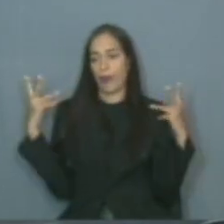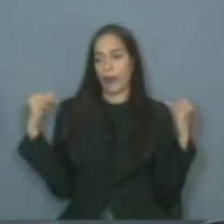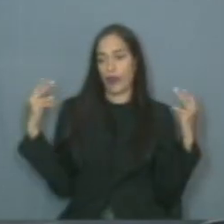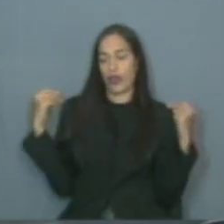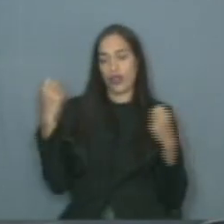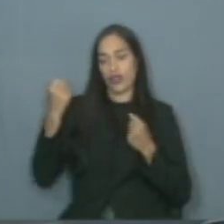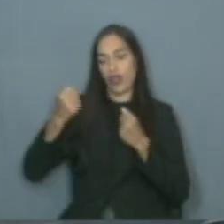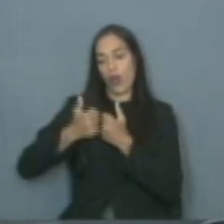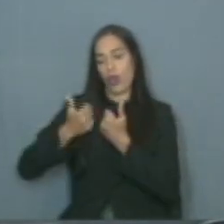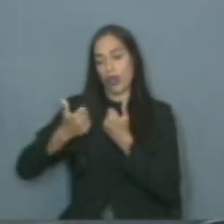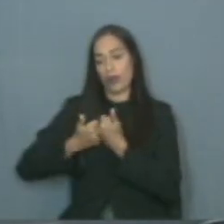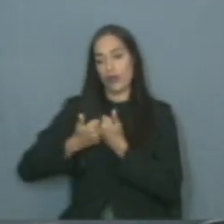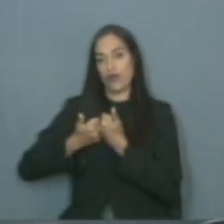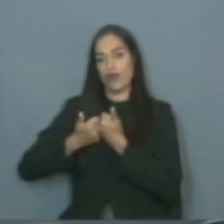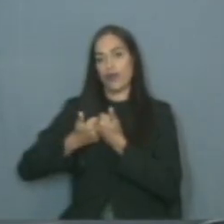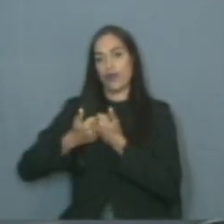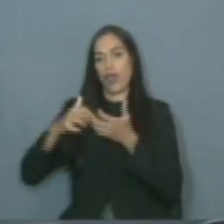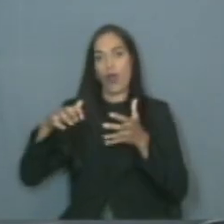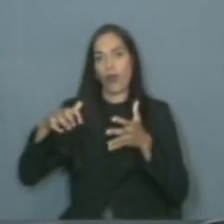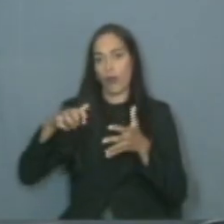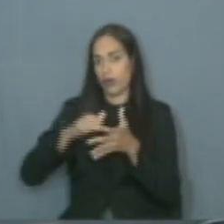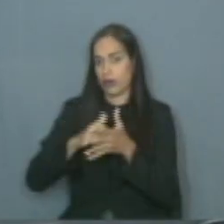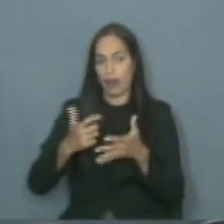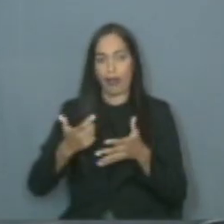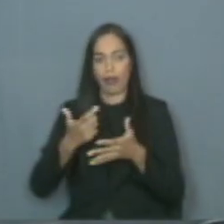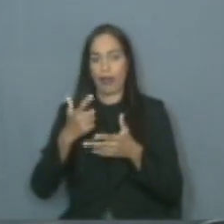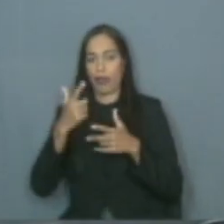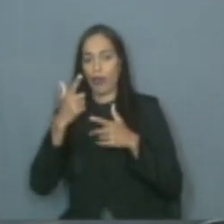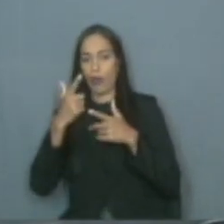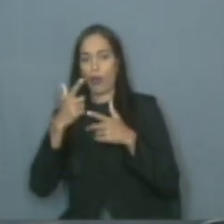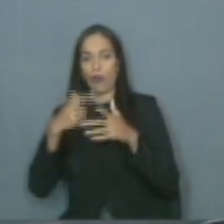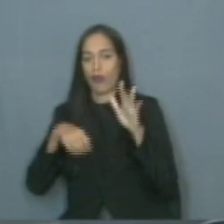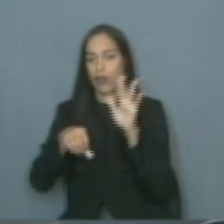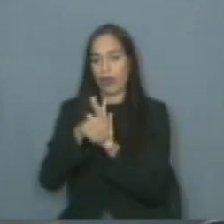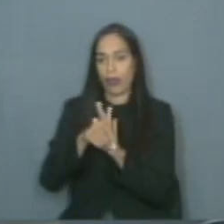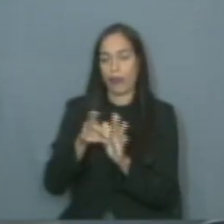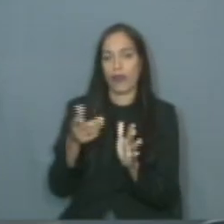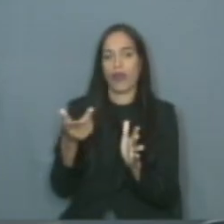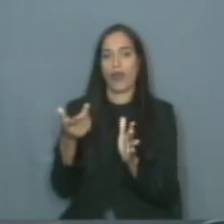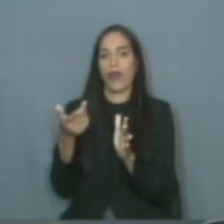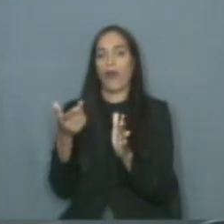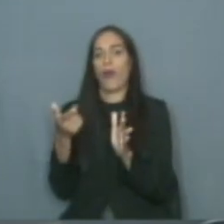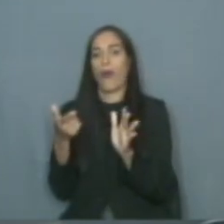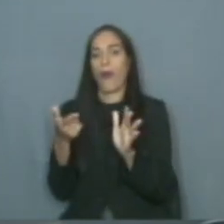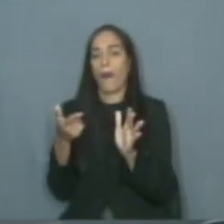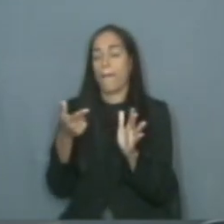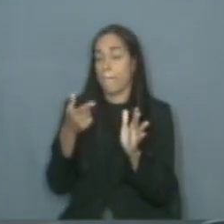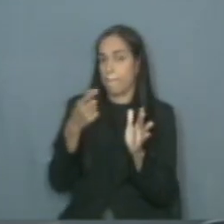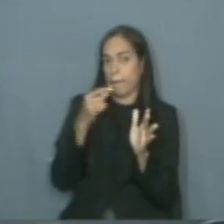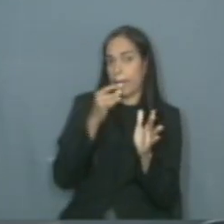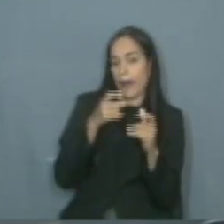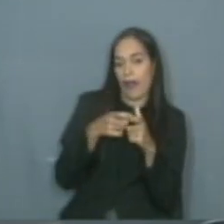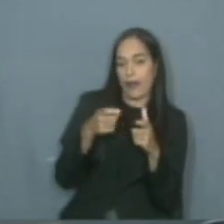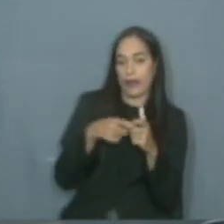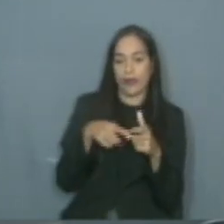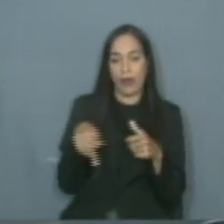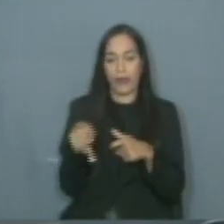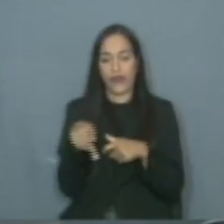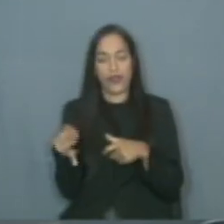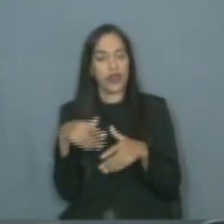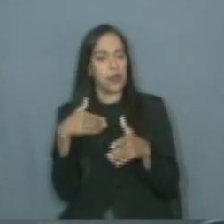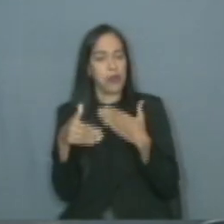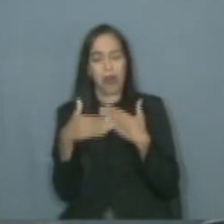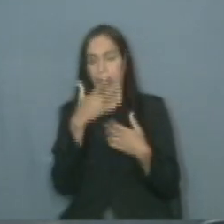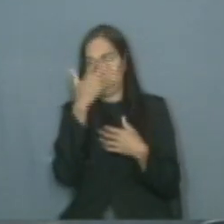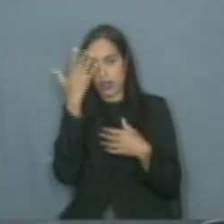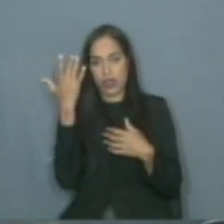crime, do que um policial que cometa um crime, do que um médico que cometa um crime, do que uma professora que cometa um crime. O que eu não aguento